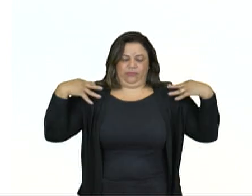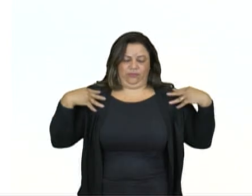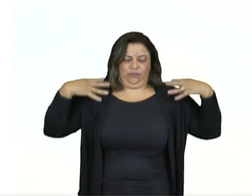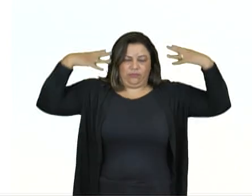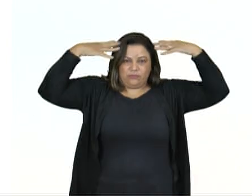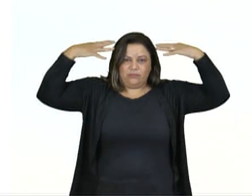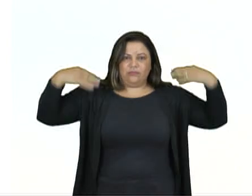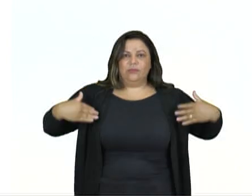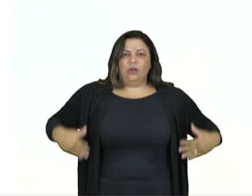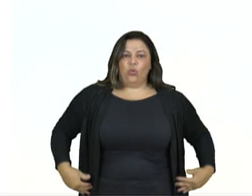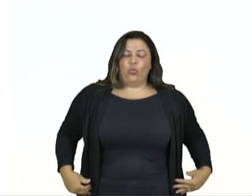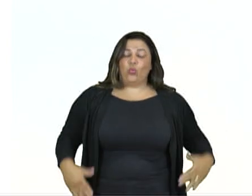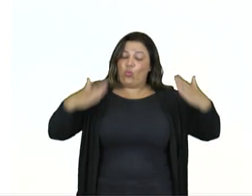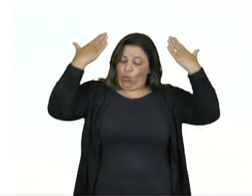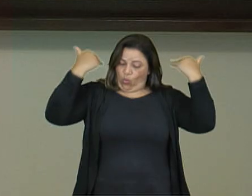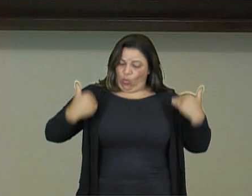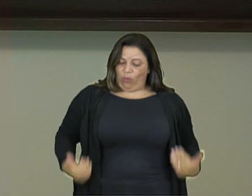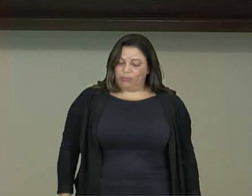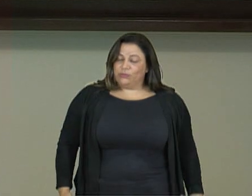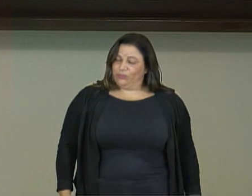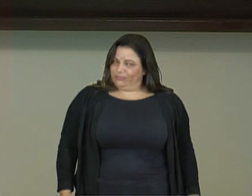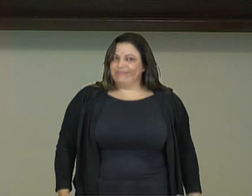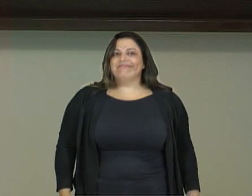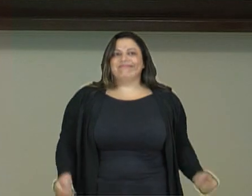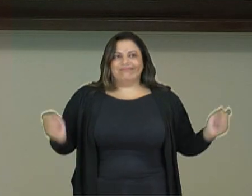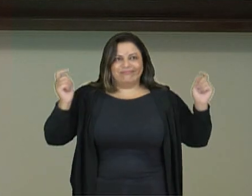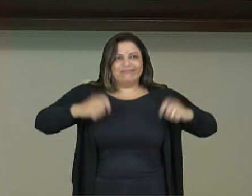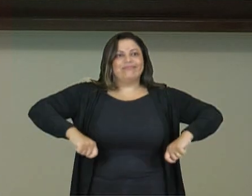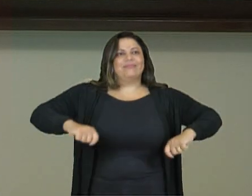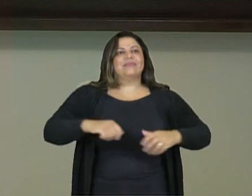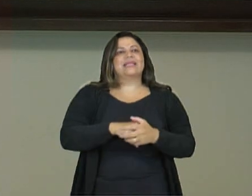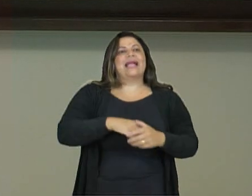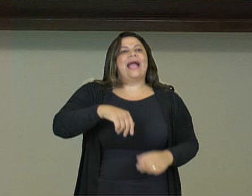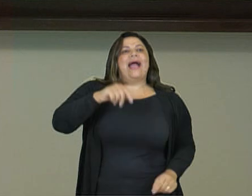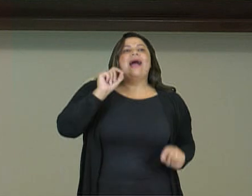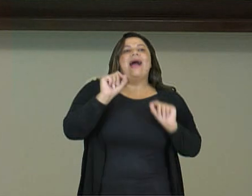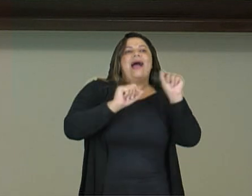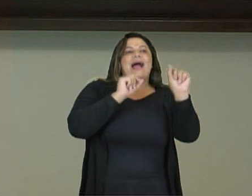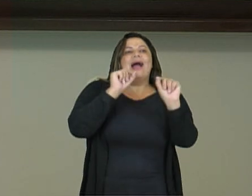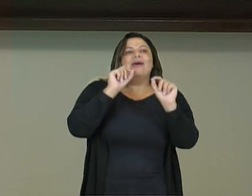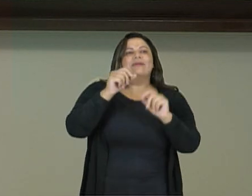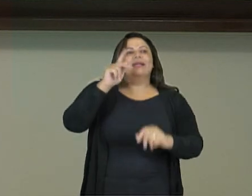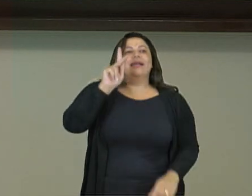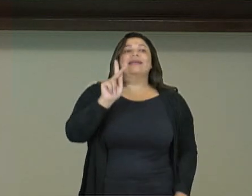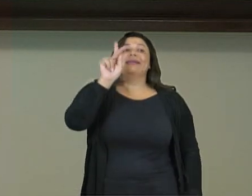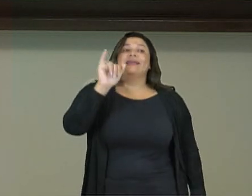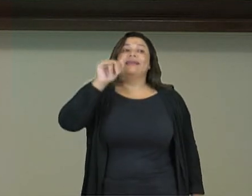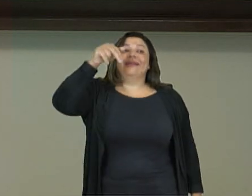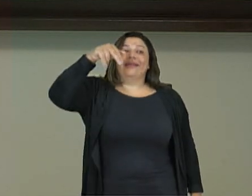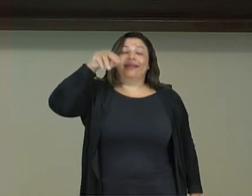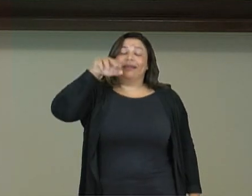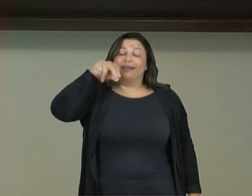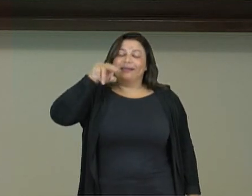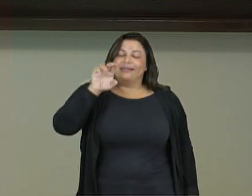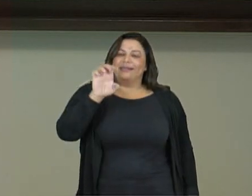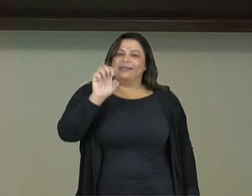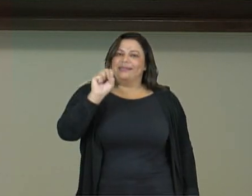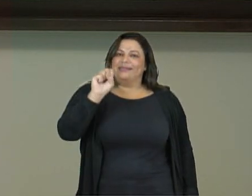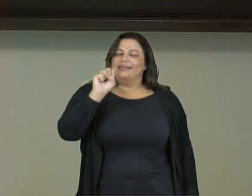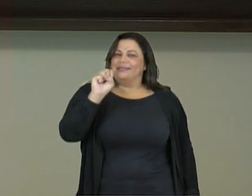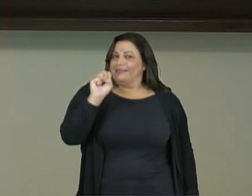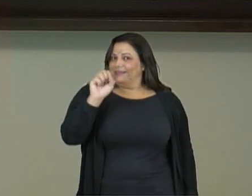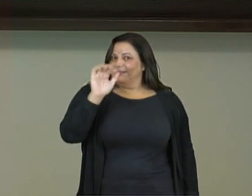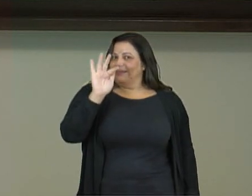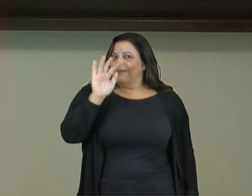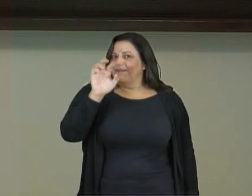e inferiores. Ou seja, a quinesfera ela é composta por esses limites, aonde eu chego quando eu ergo meus braços